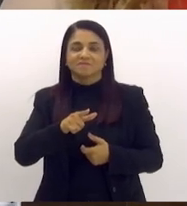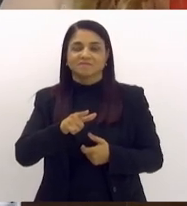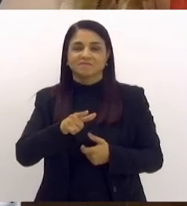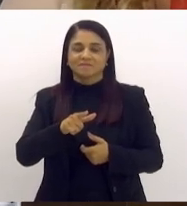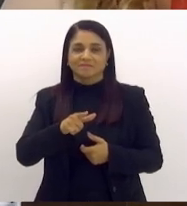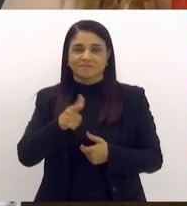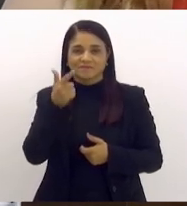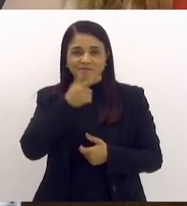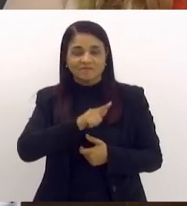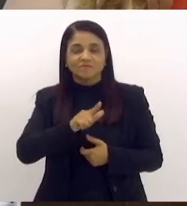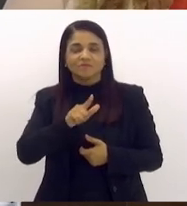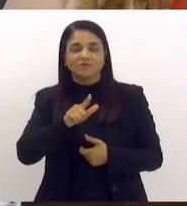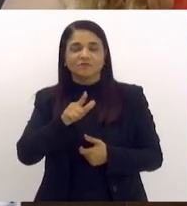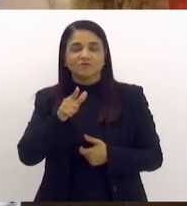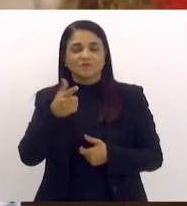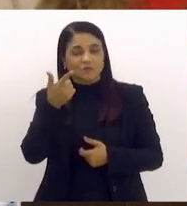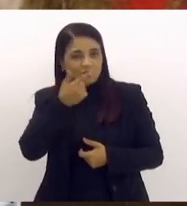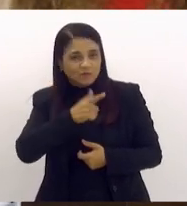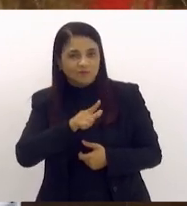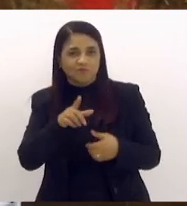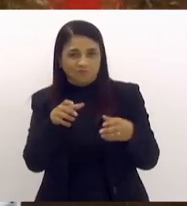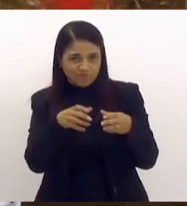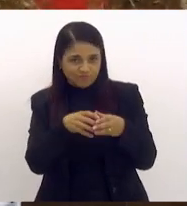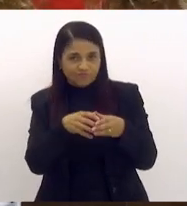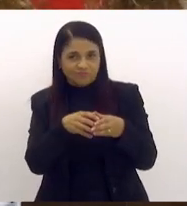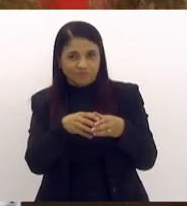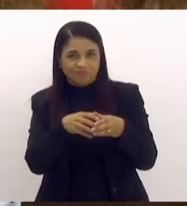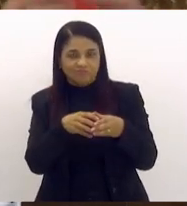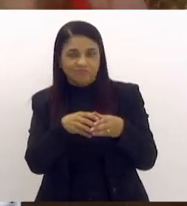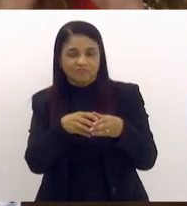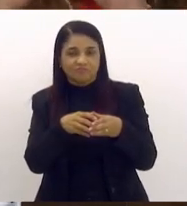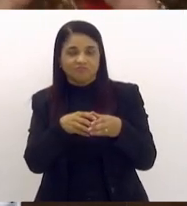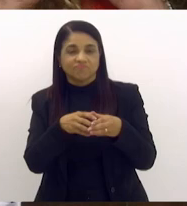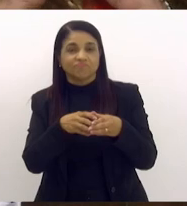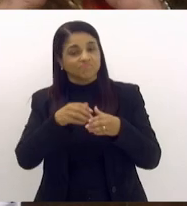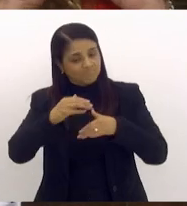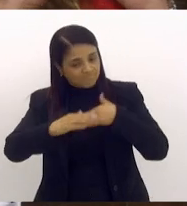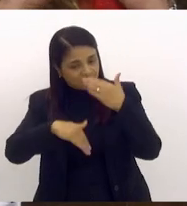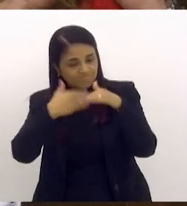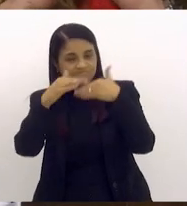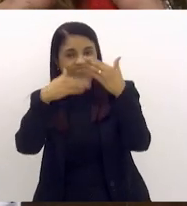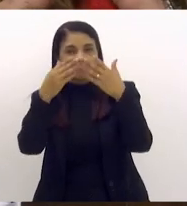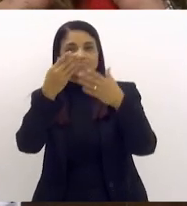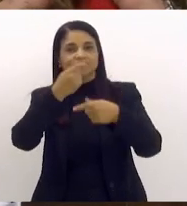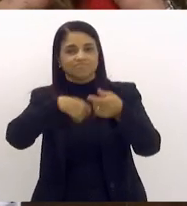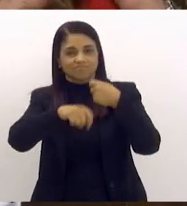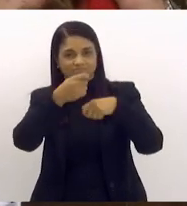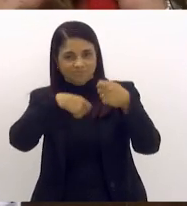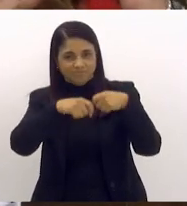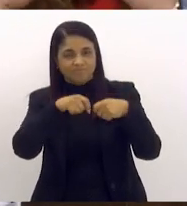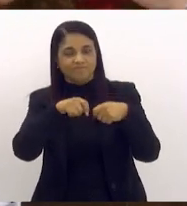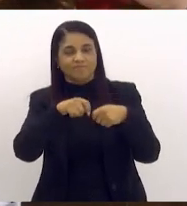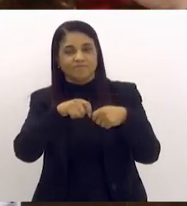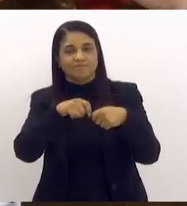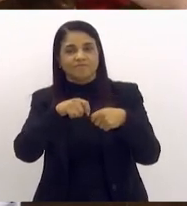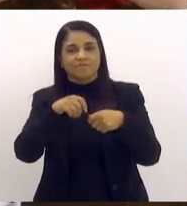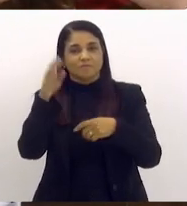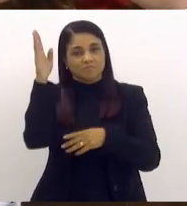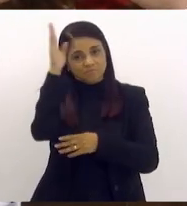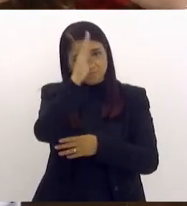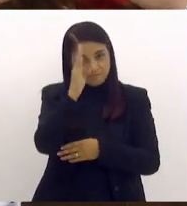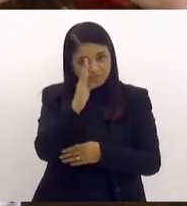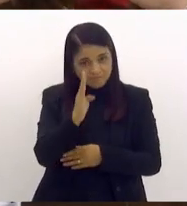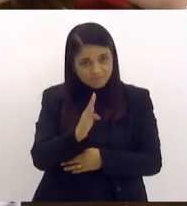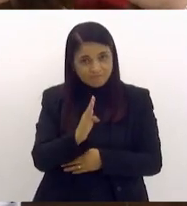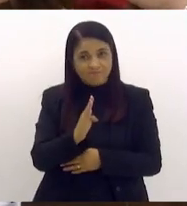para que a gente eh volte a crescer enquanto nação Soberana